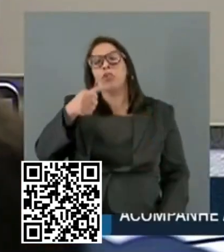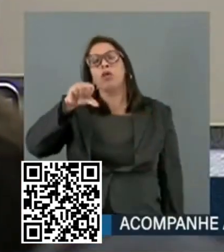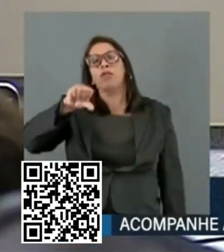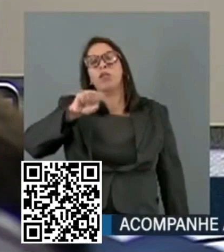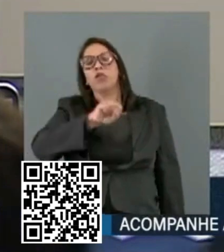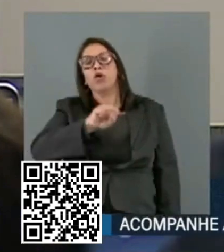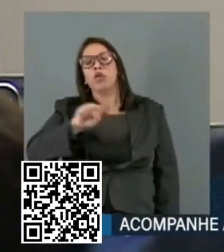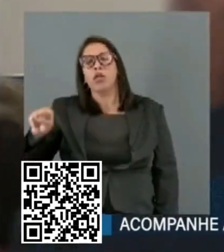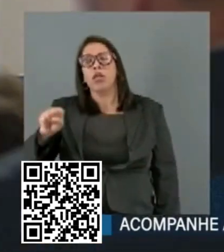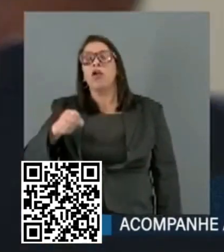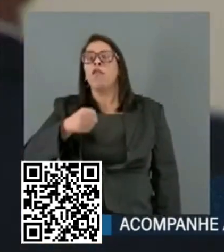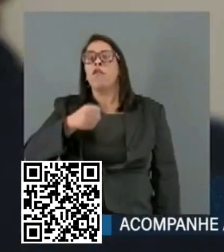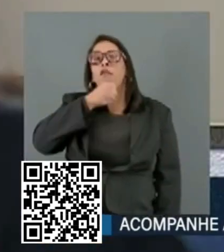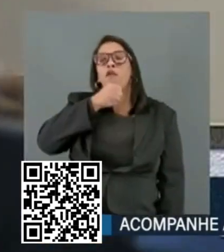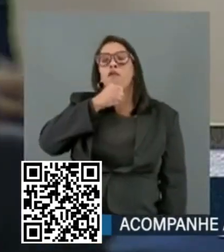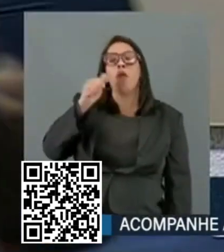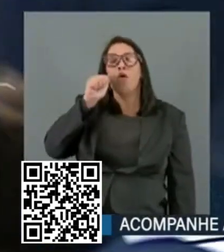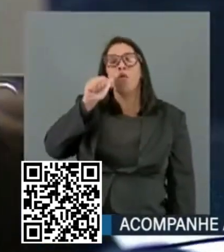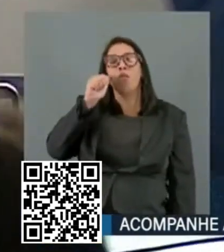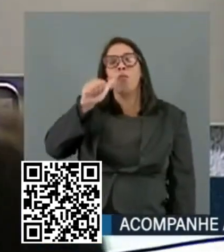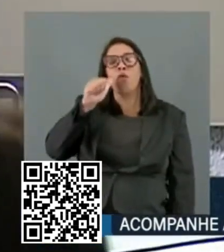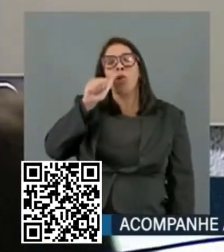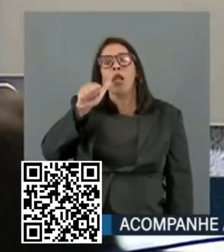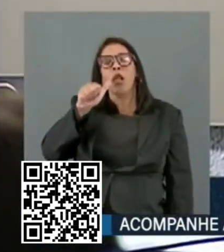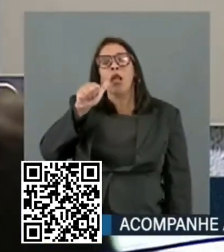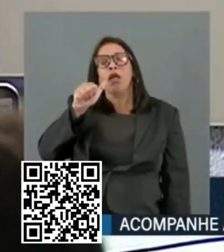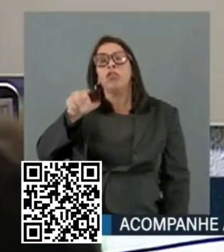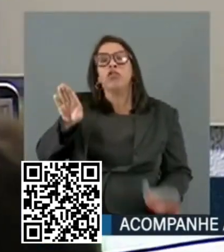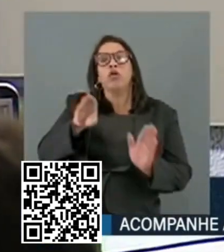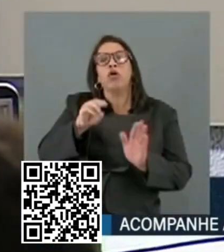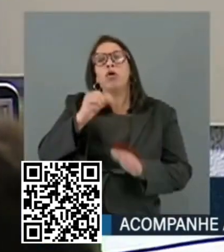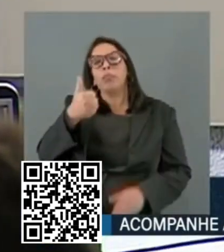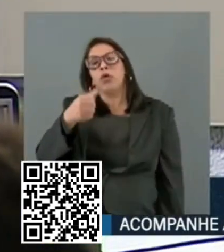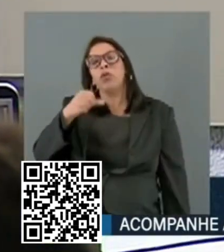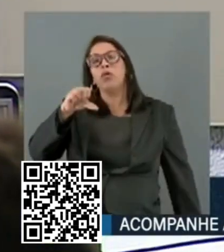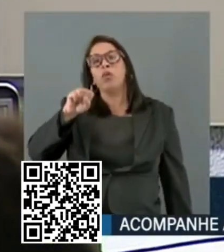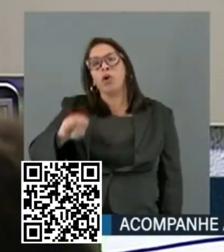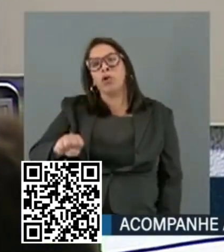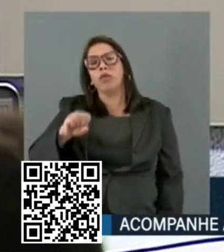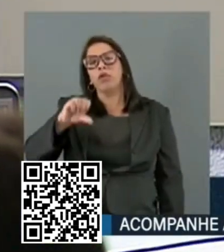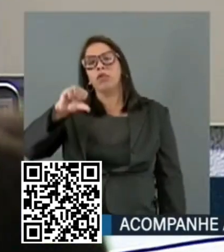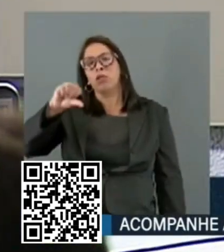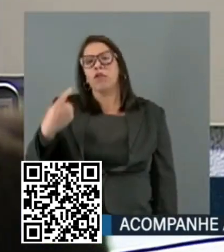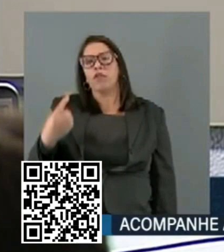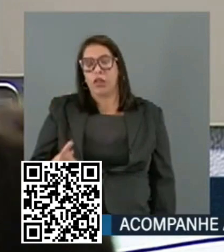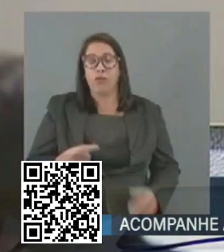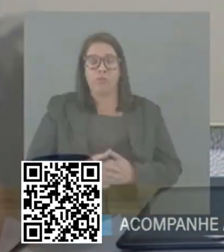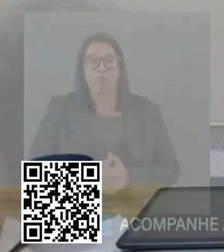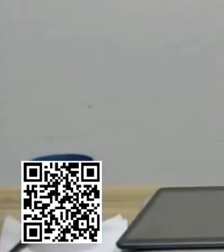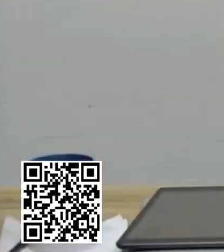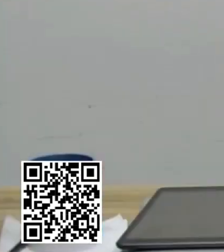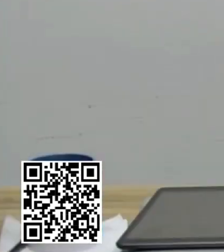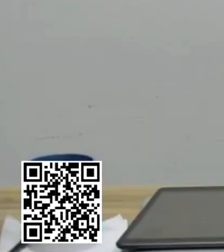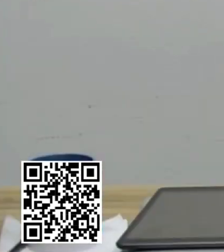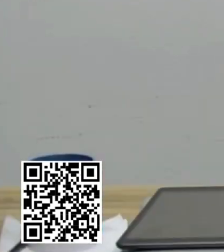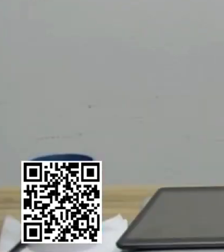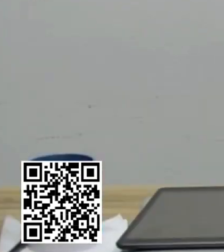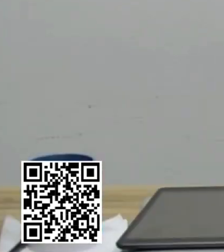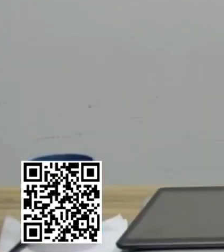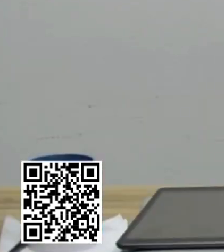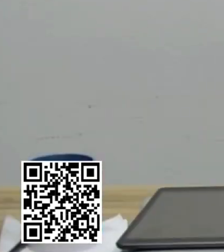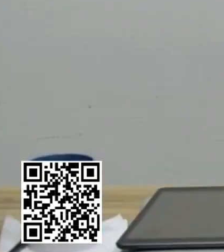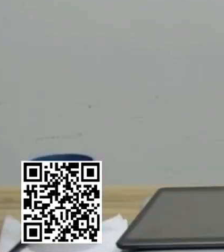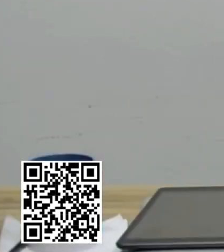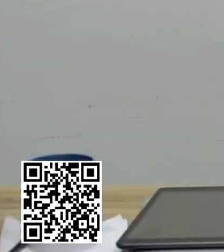1888 e ela desembarcou 3 anos mais tarde, em 1891. Moraram... Vemos